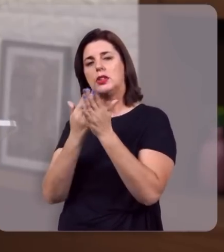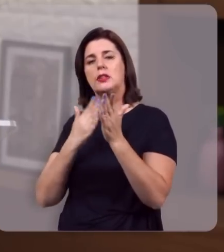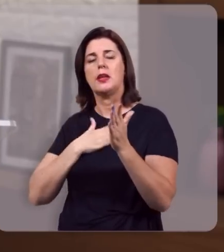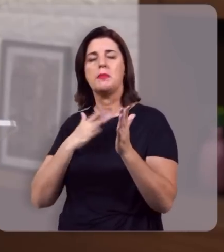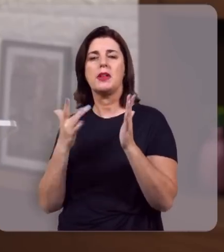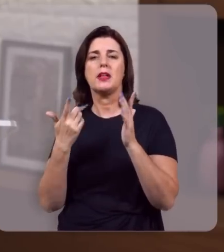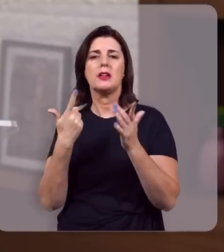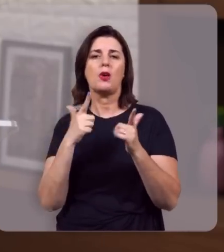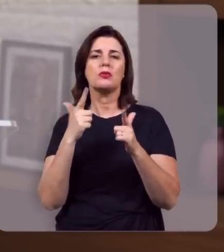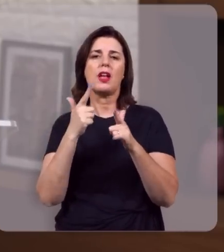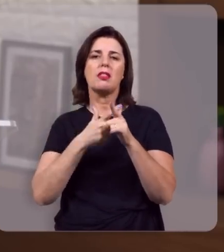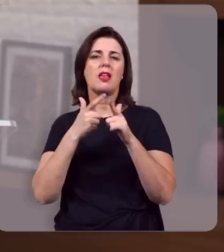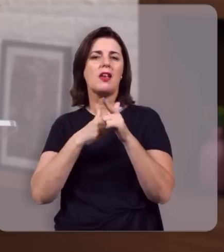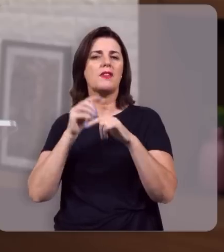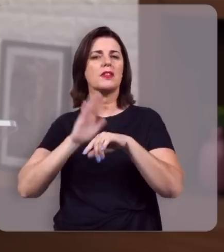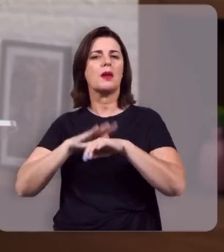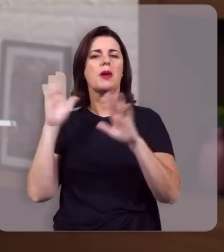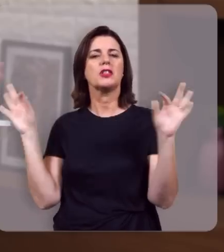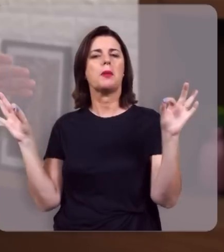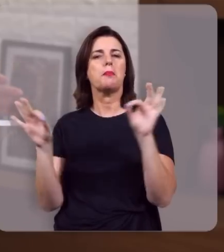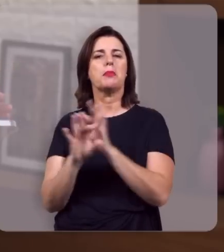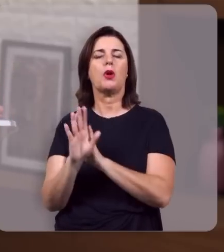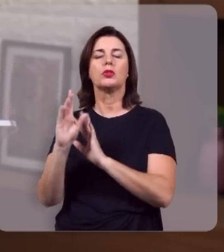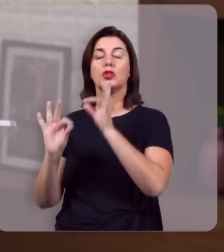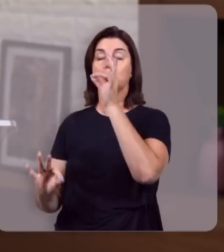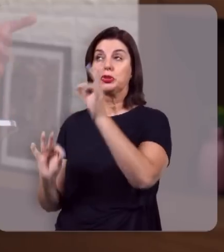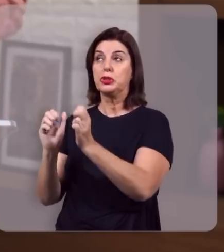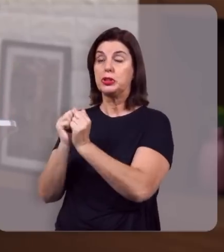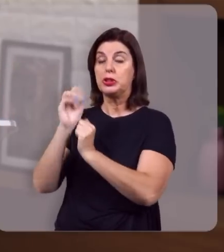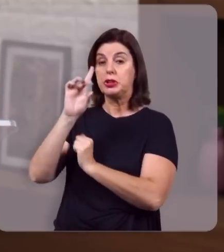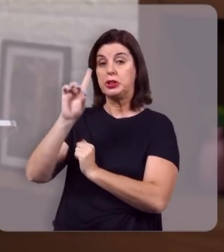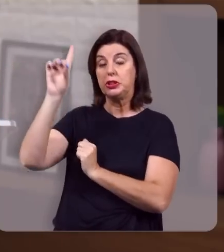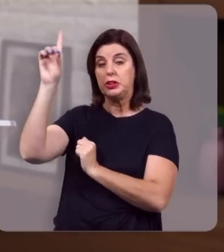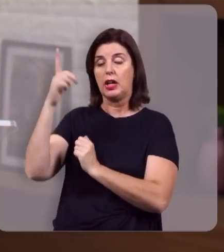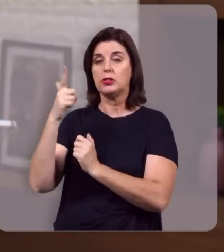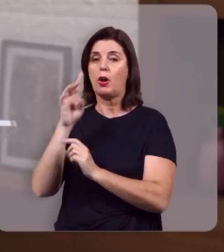nada, está quites com a lei de Deus, está quites com a justiça de Deus,